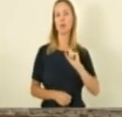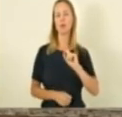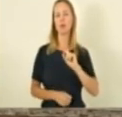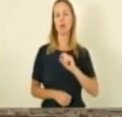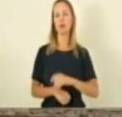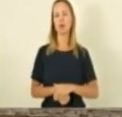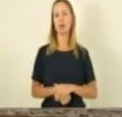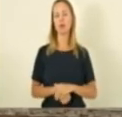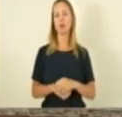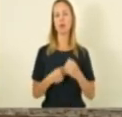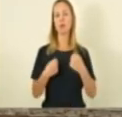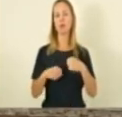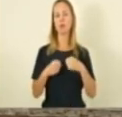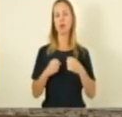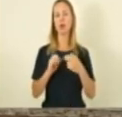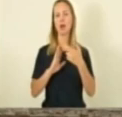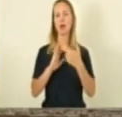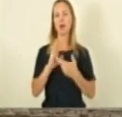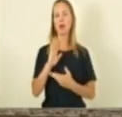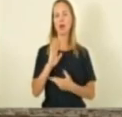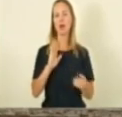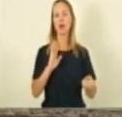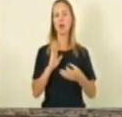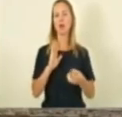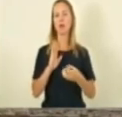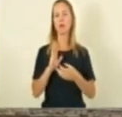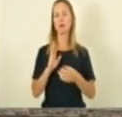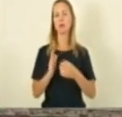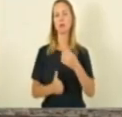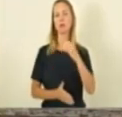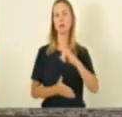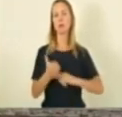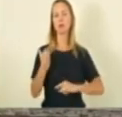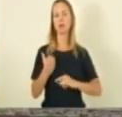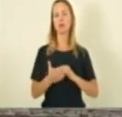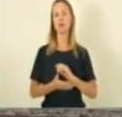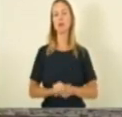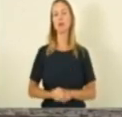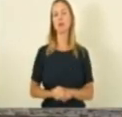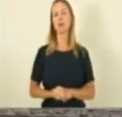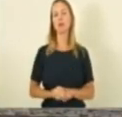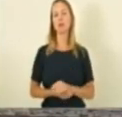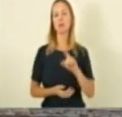e atualizando as normas do tributo, publicado no Diário Digital do dia